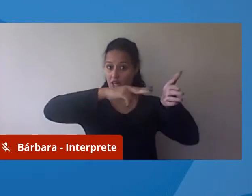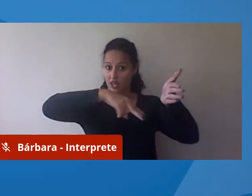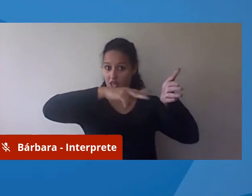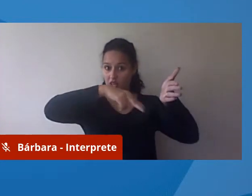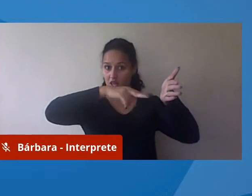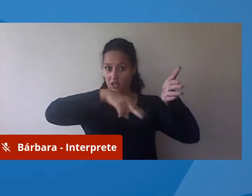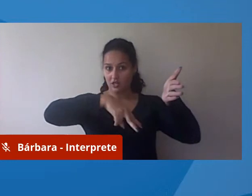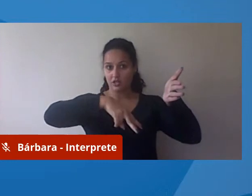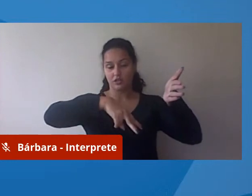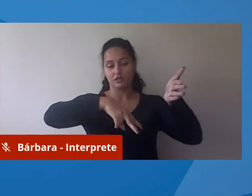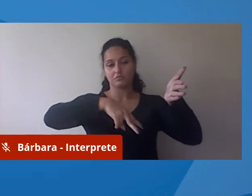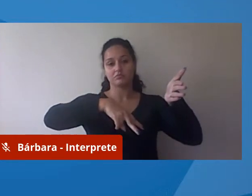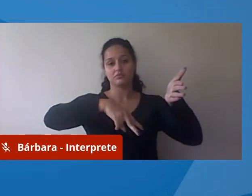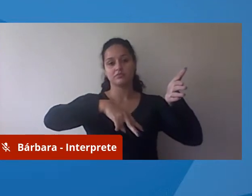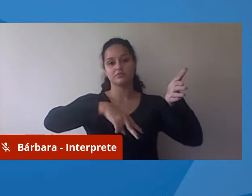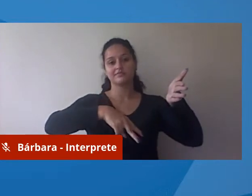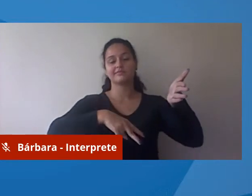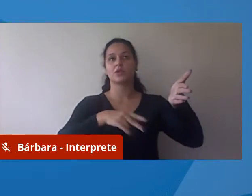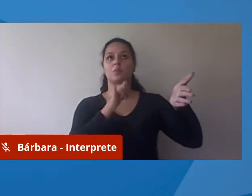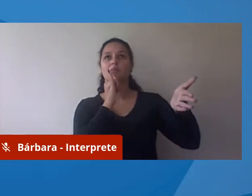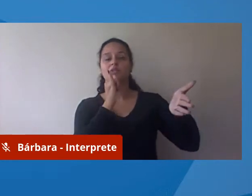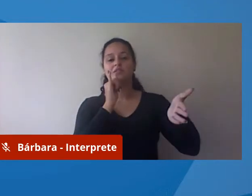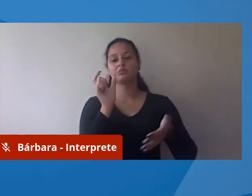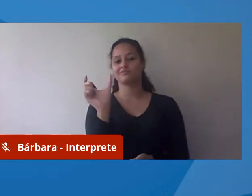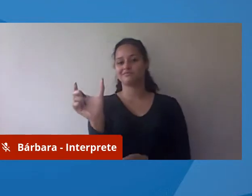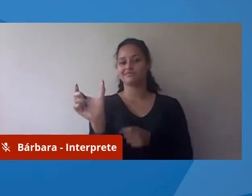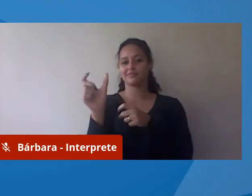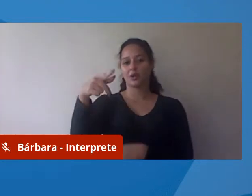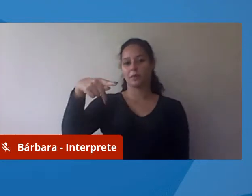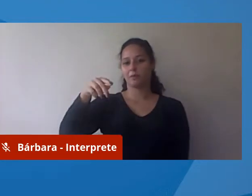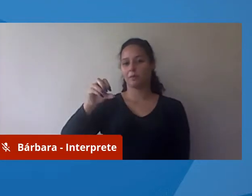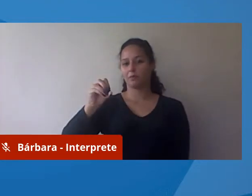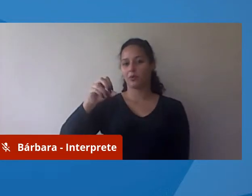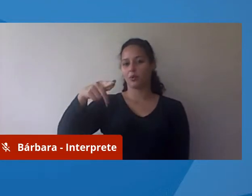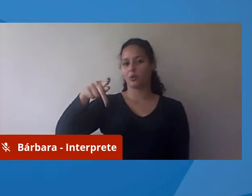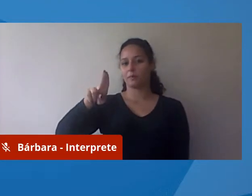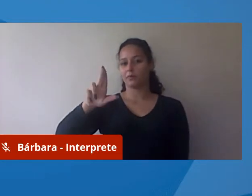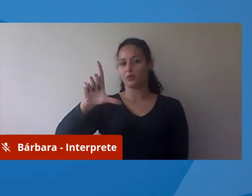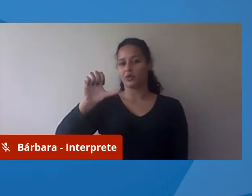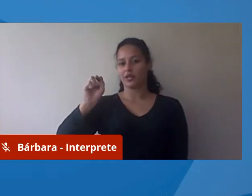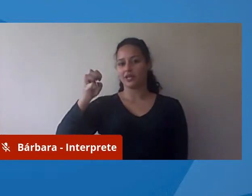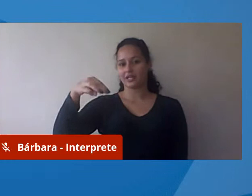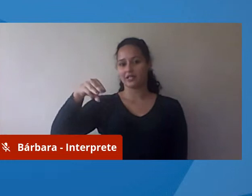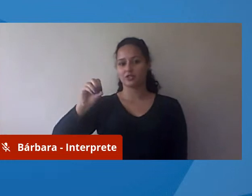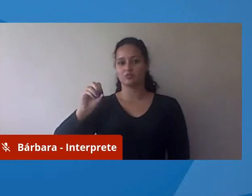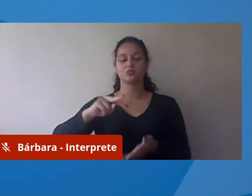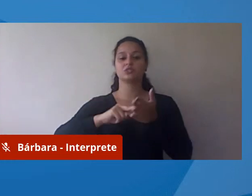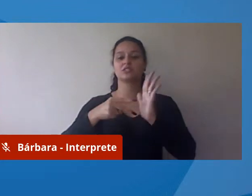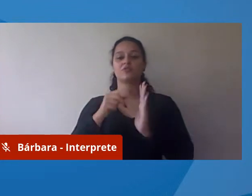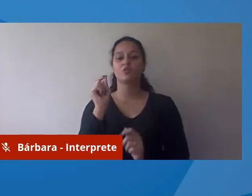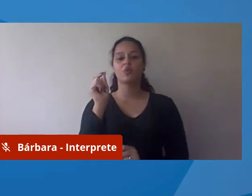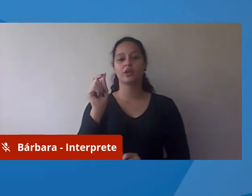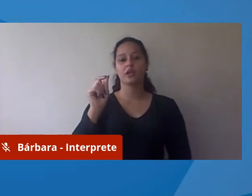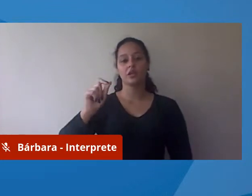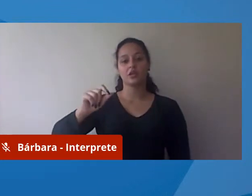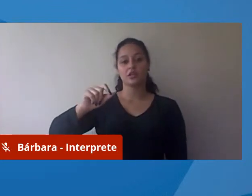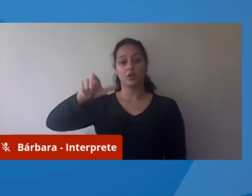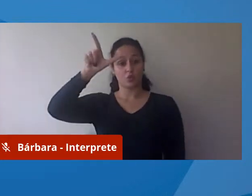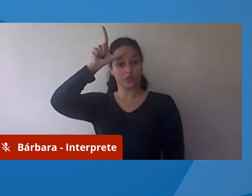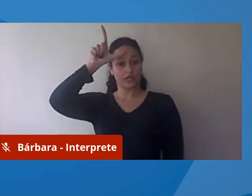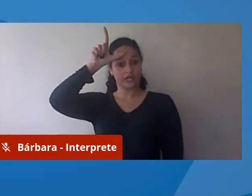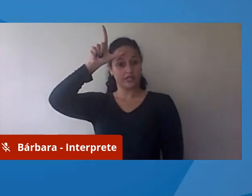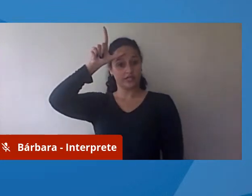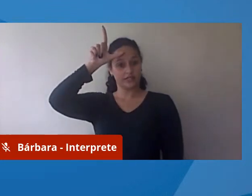populismo é quando o líder se dirige diretamente ao povo, denunciando as elites. Né? Essa é a